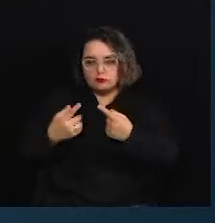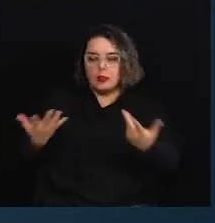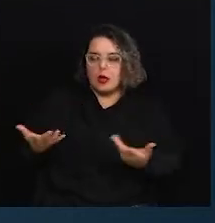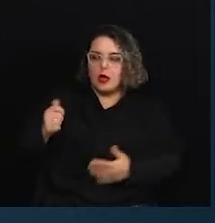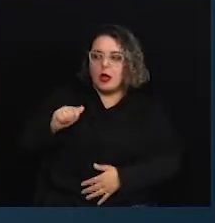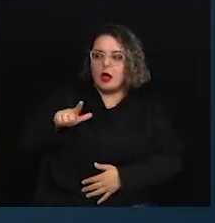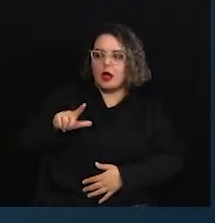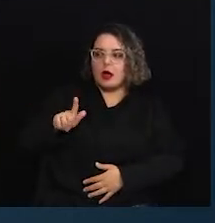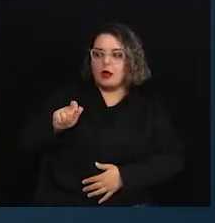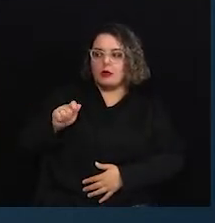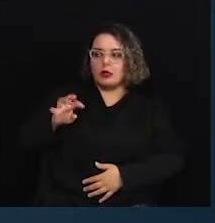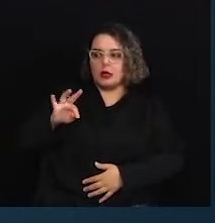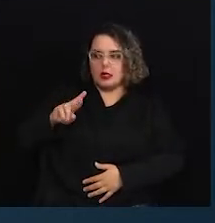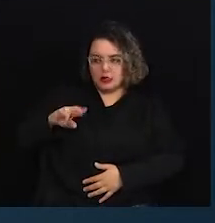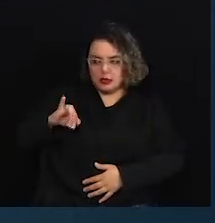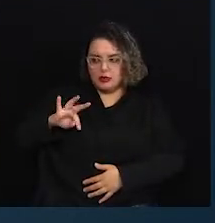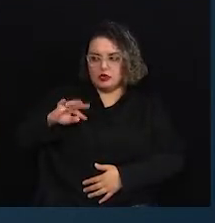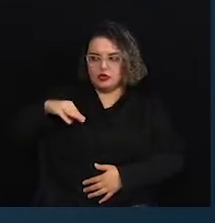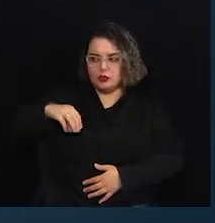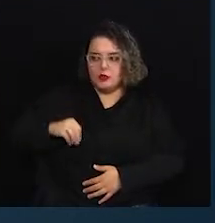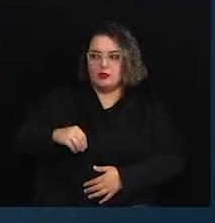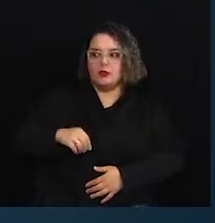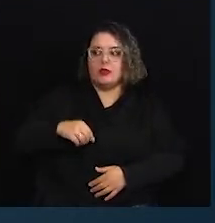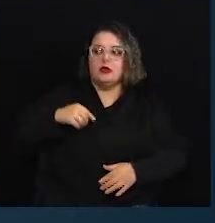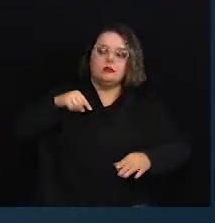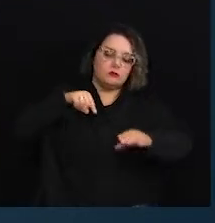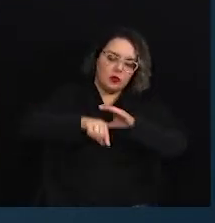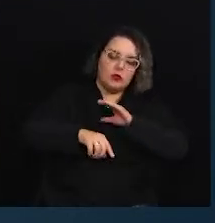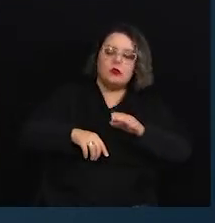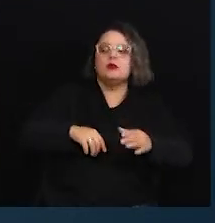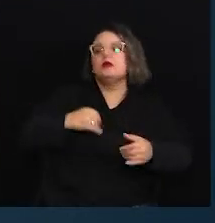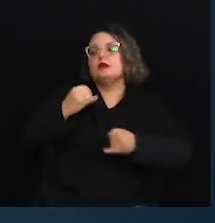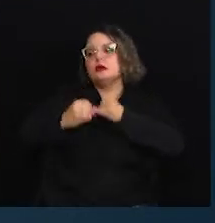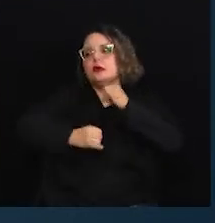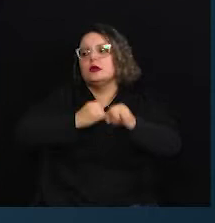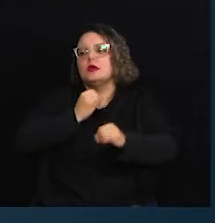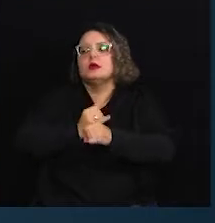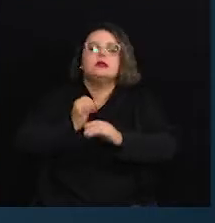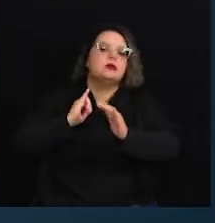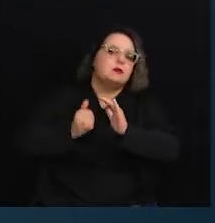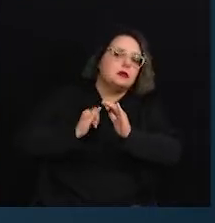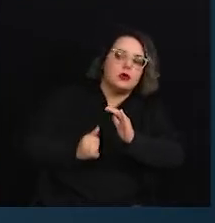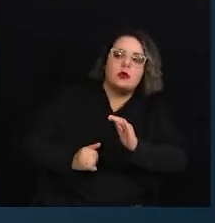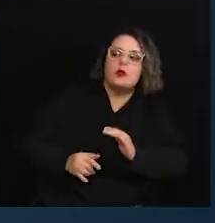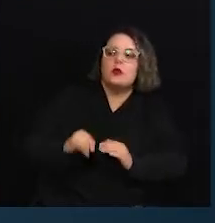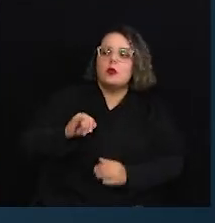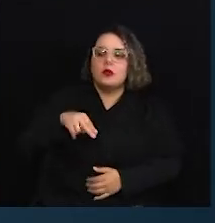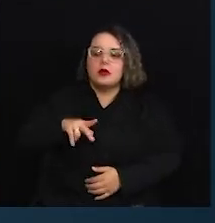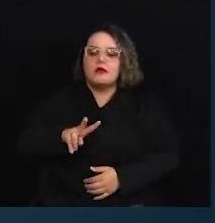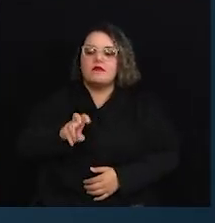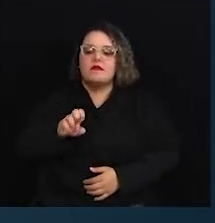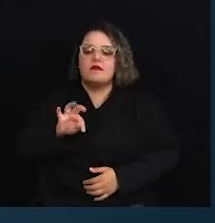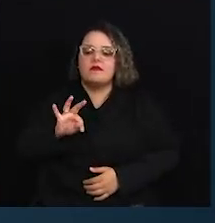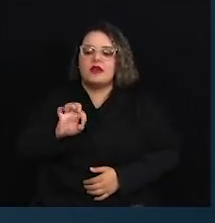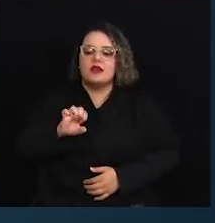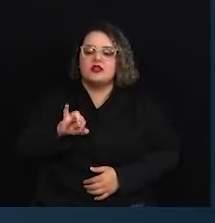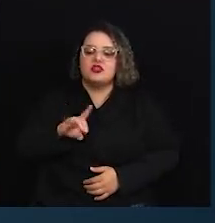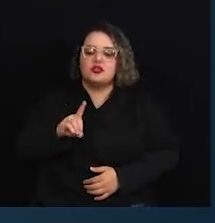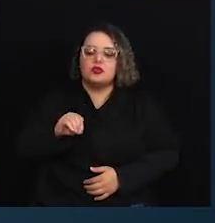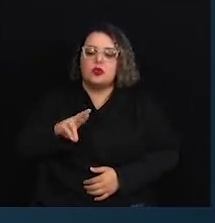é um algoritmo que ele vai navegando na internet, ele vai entendendo se é um investidor, se é uma startup, se é